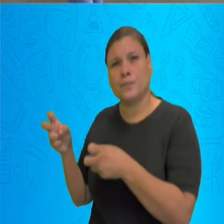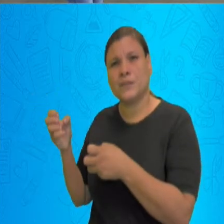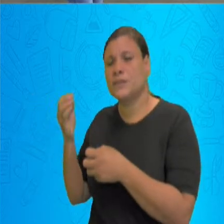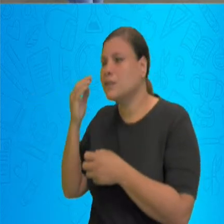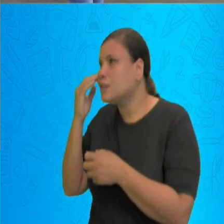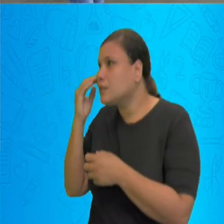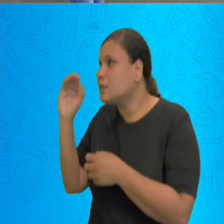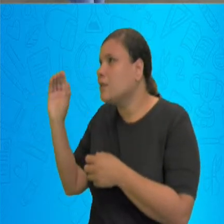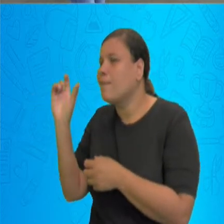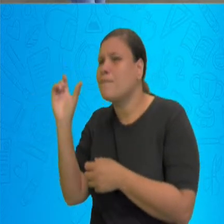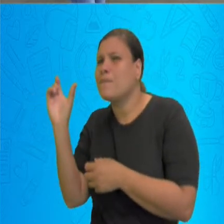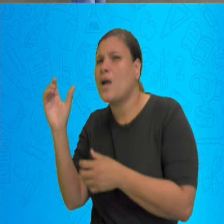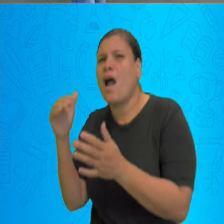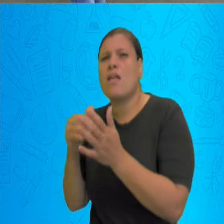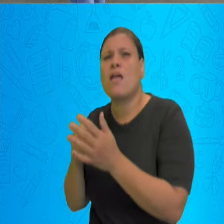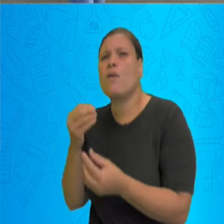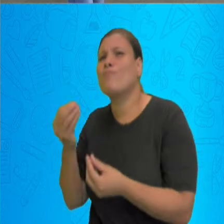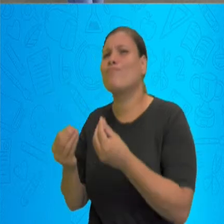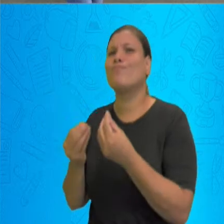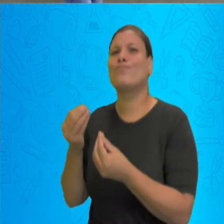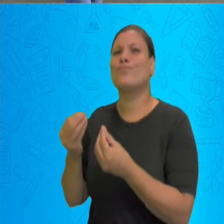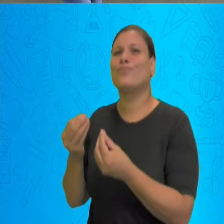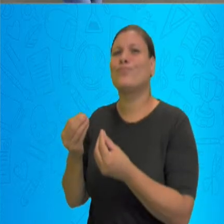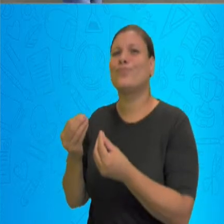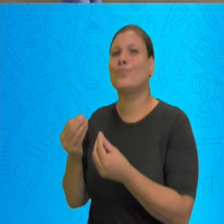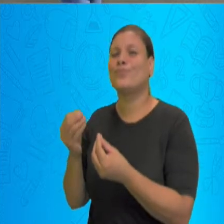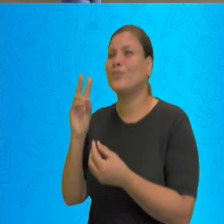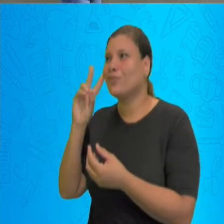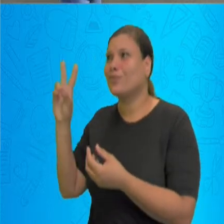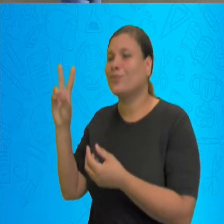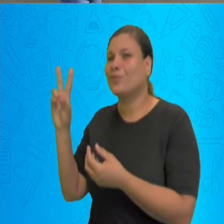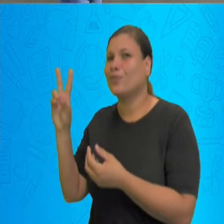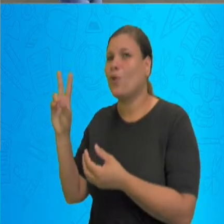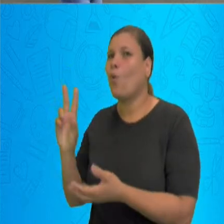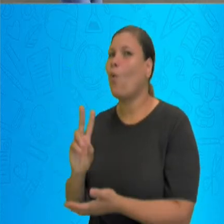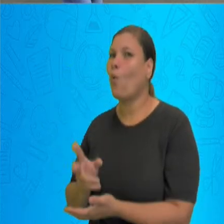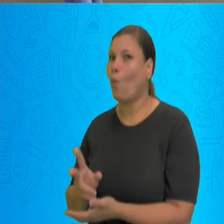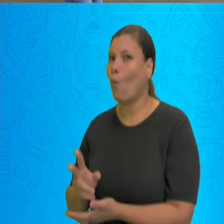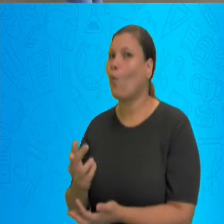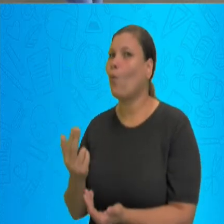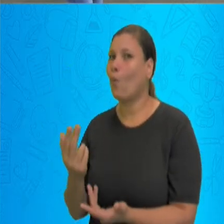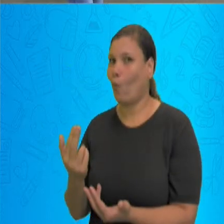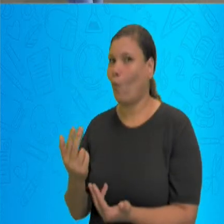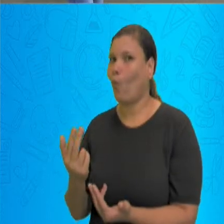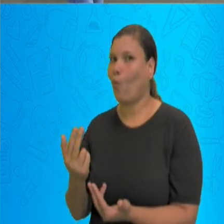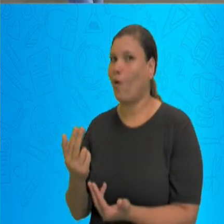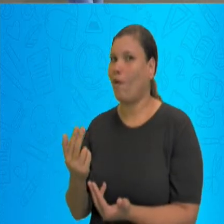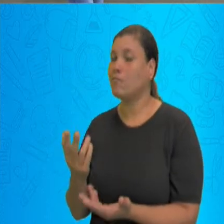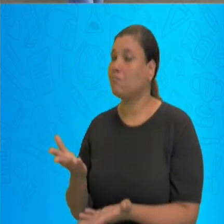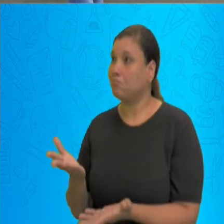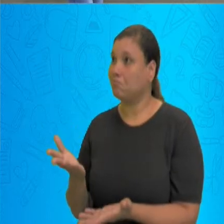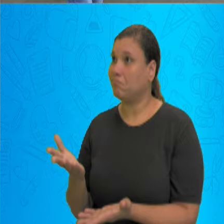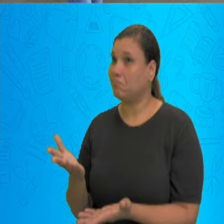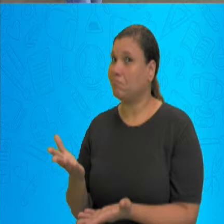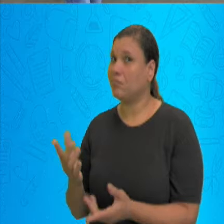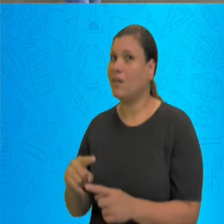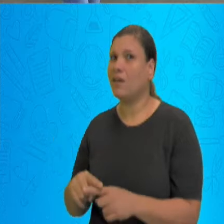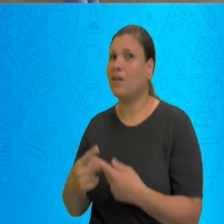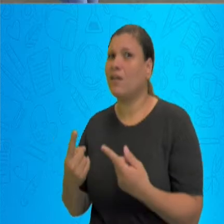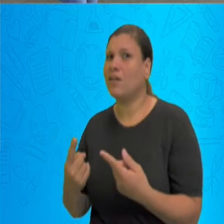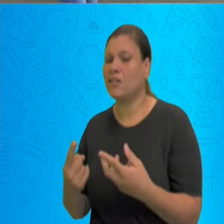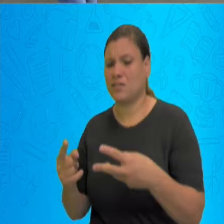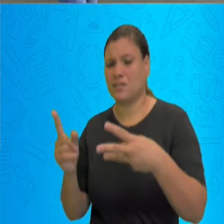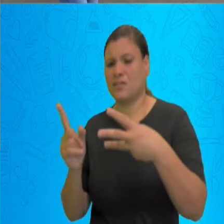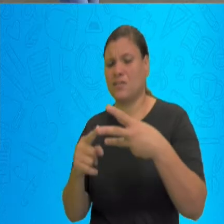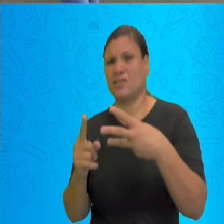terminações. Permaneceram, não é mesmo? Isso aí. Agora, olha os verbos regulares de segunda